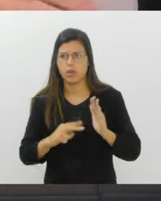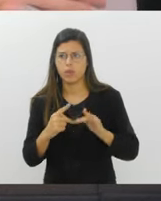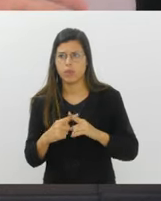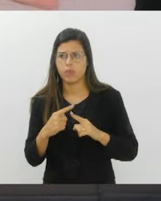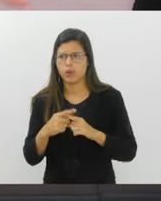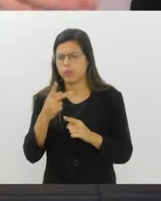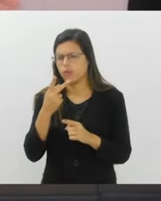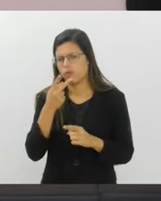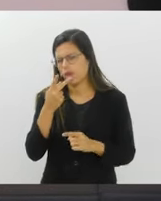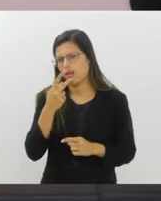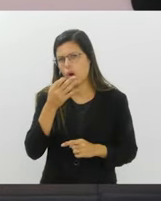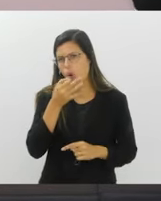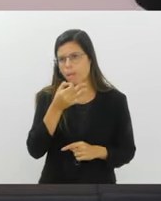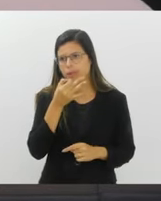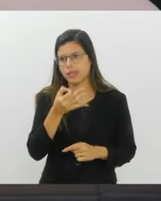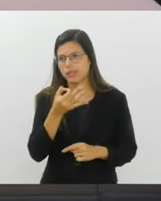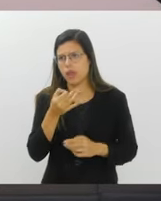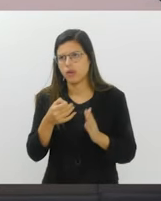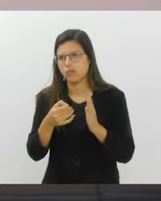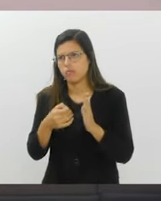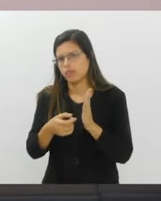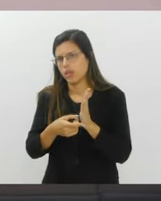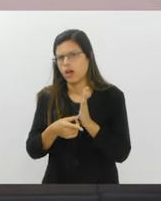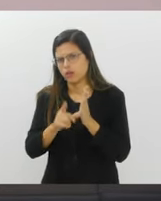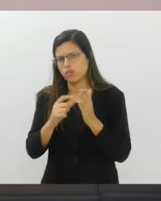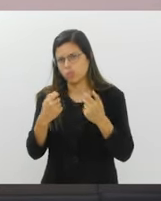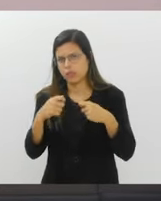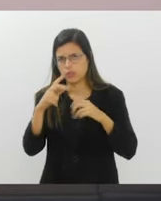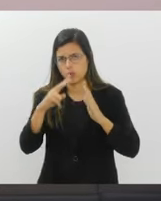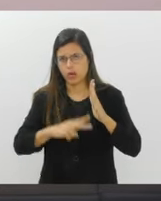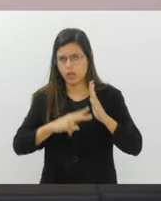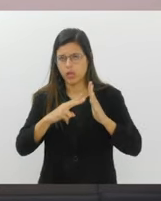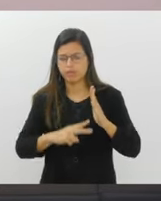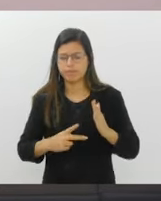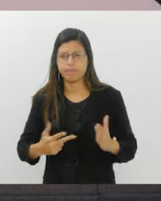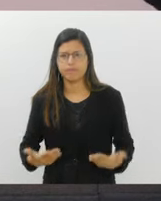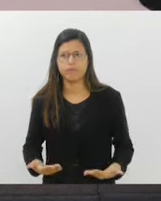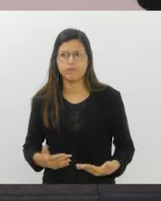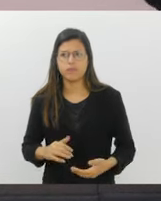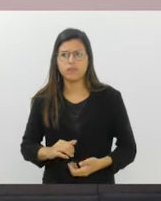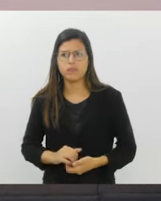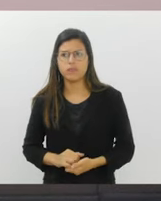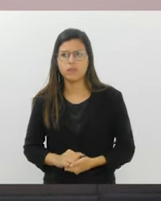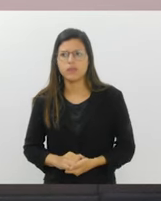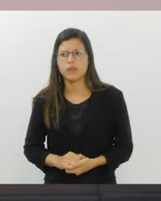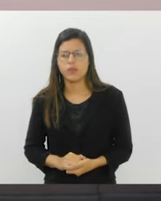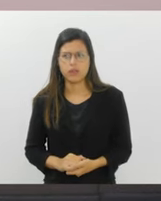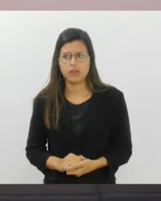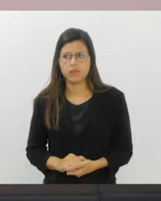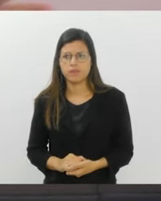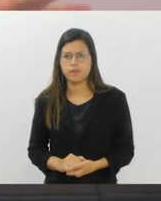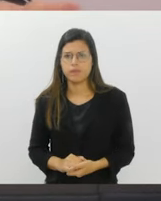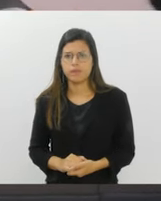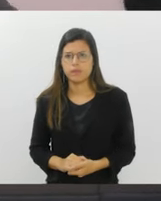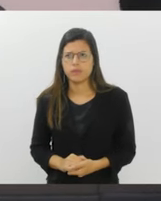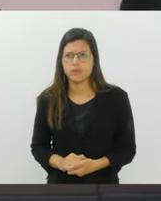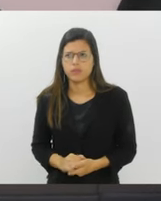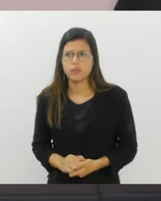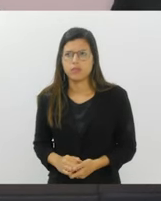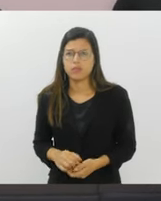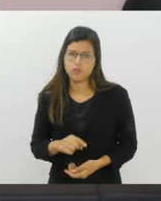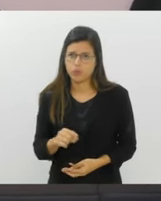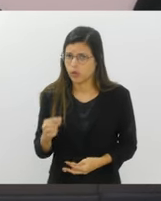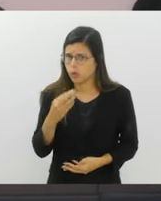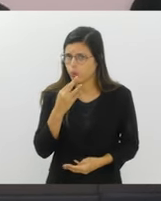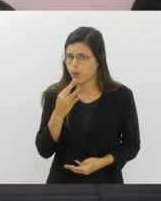fazer comentários sem a leitura. Não. Bom, então, se a Angiotransp também conhece